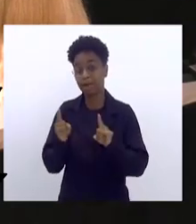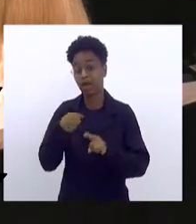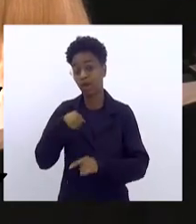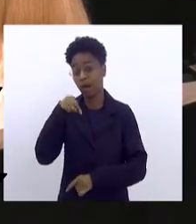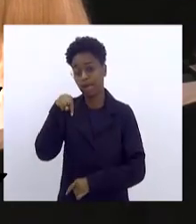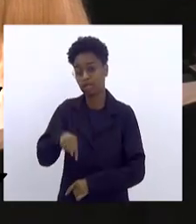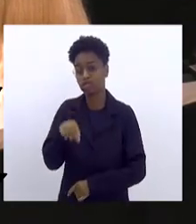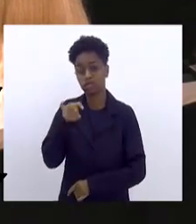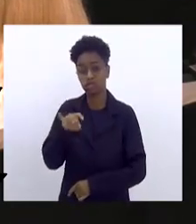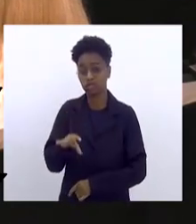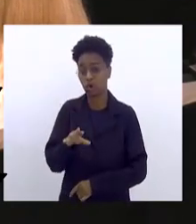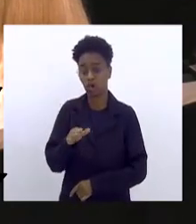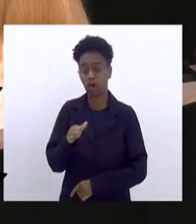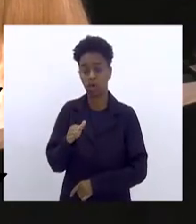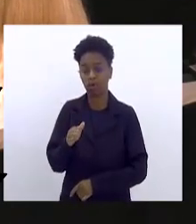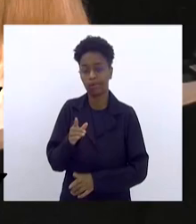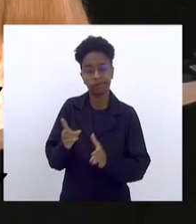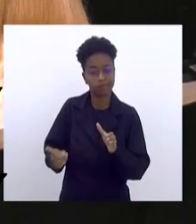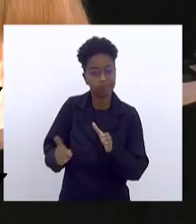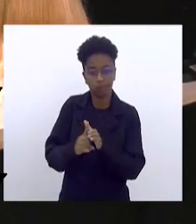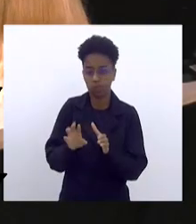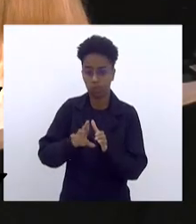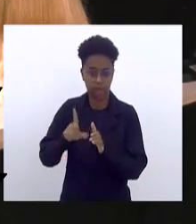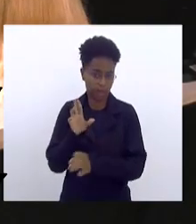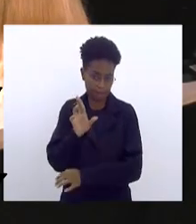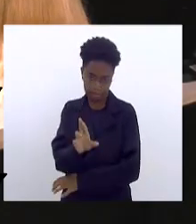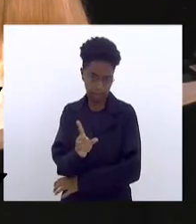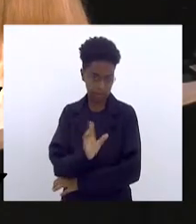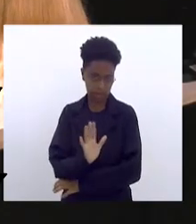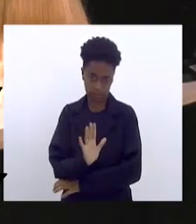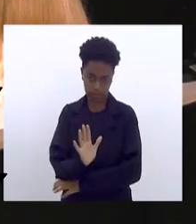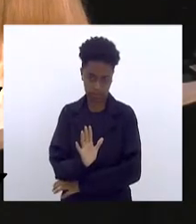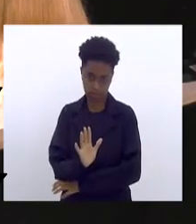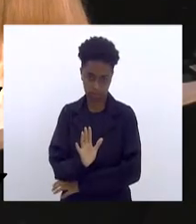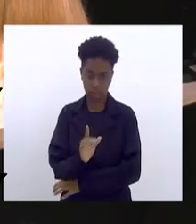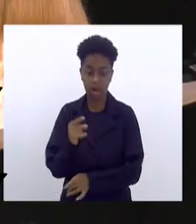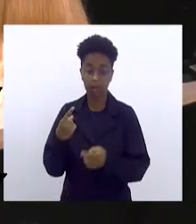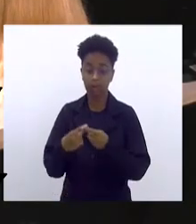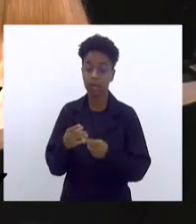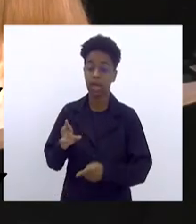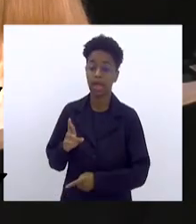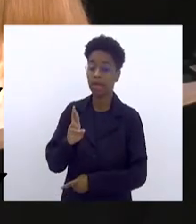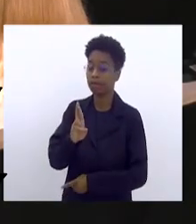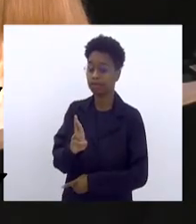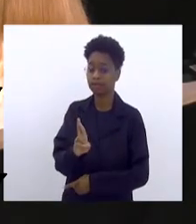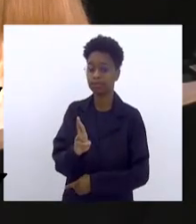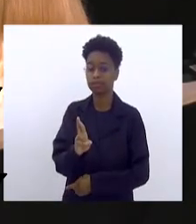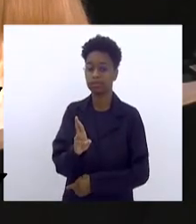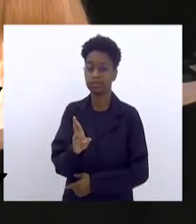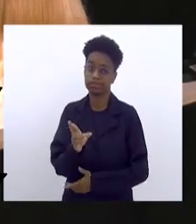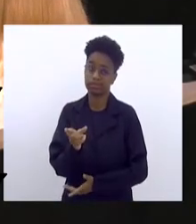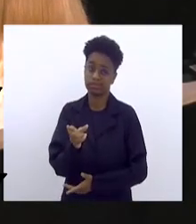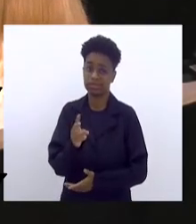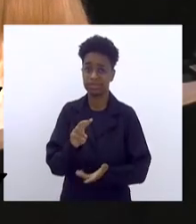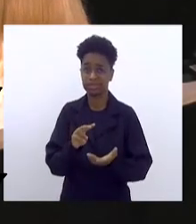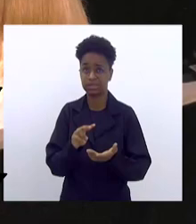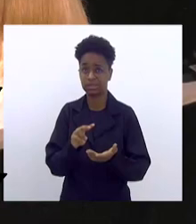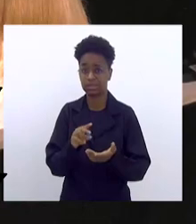como integrante não como representante dele as representações definem em sessão